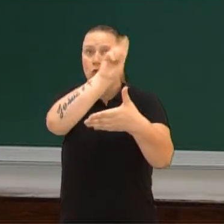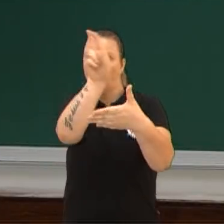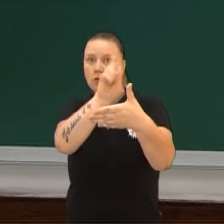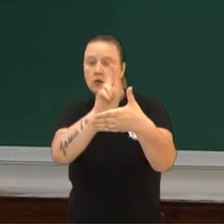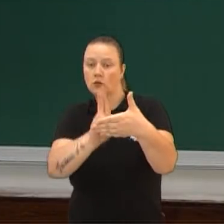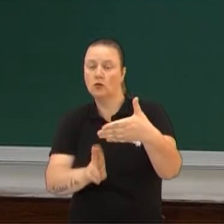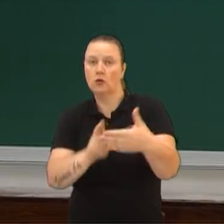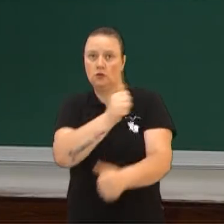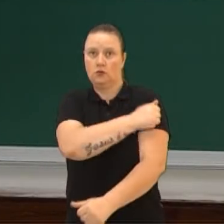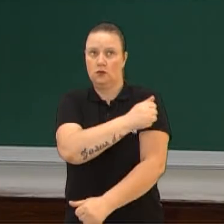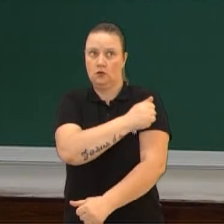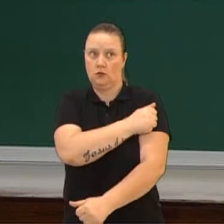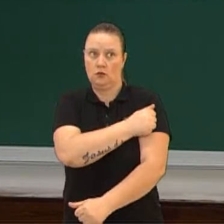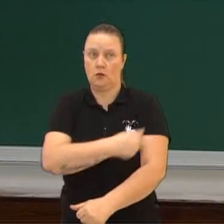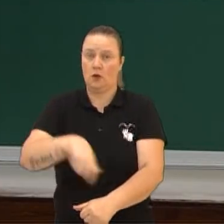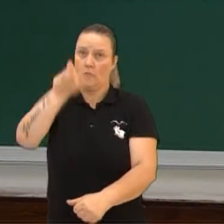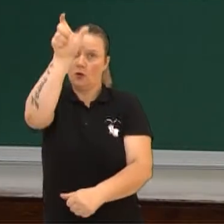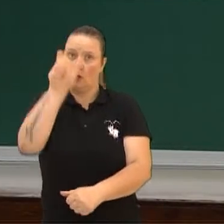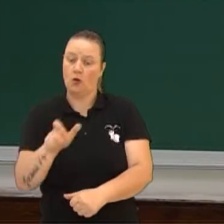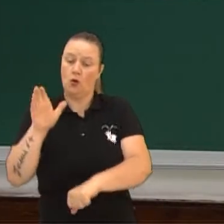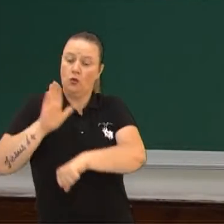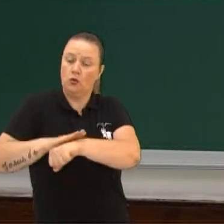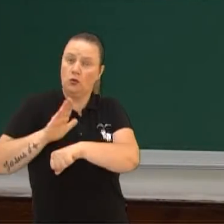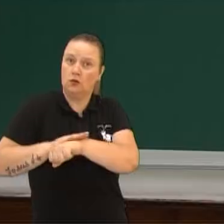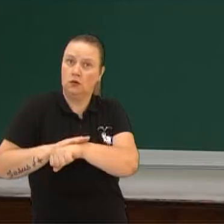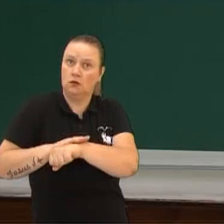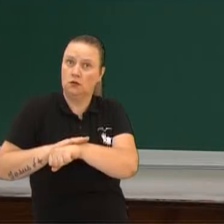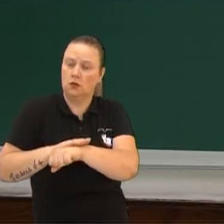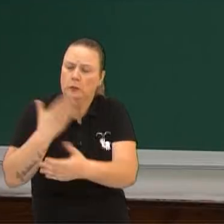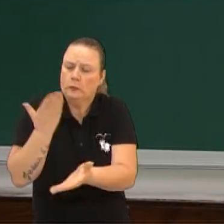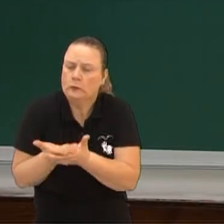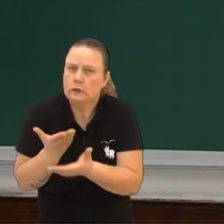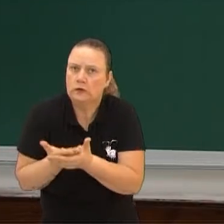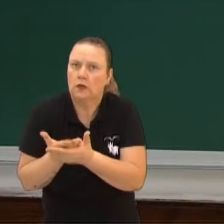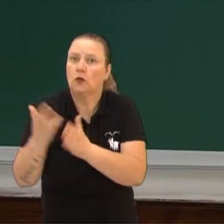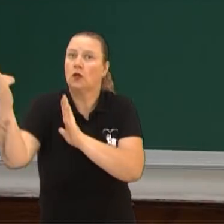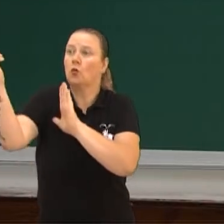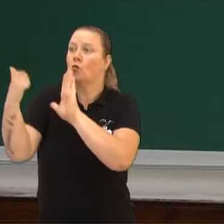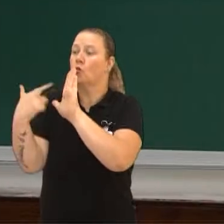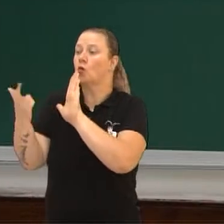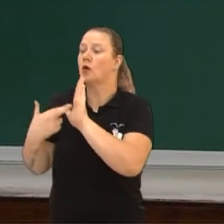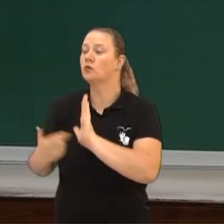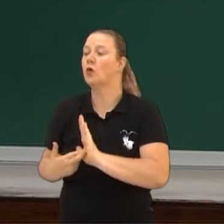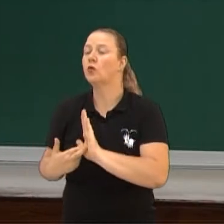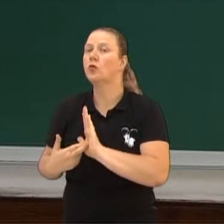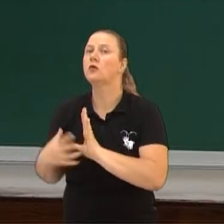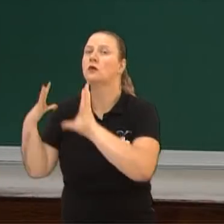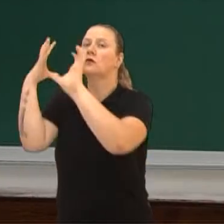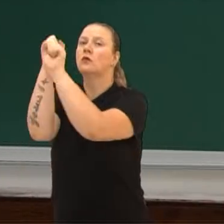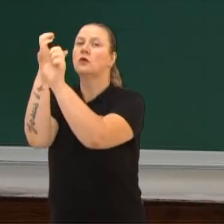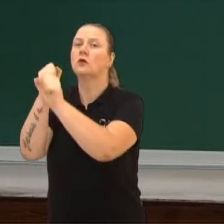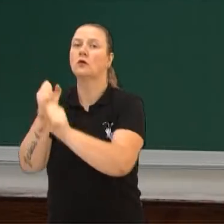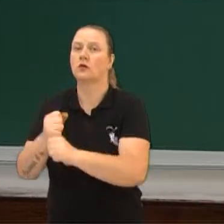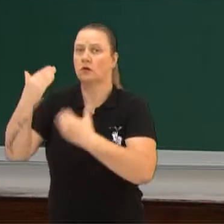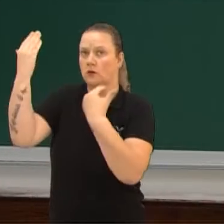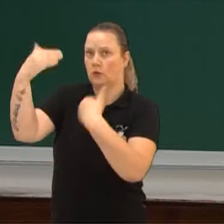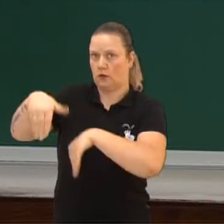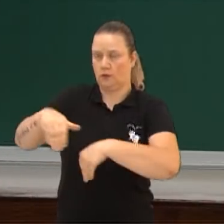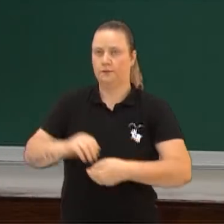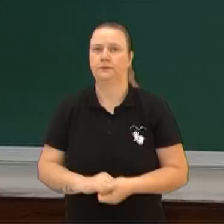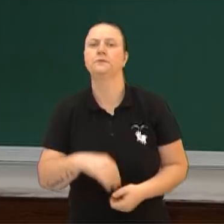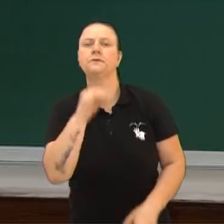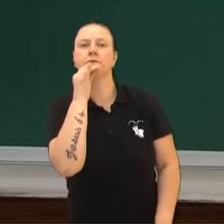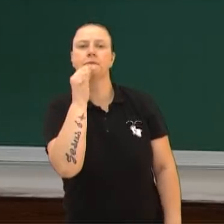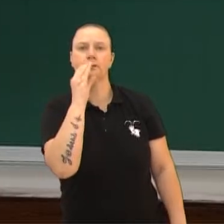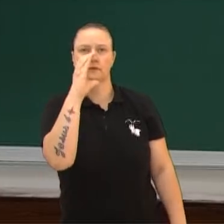estudantes, o tempo gasto estudando e o resultado da prova, tá? Então, com esses dados, por exemplo, a Carolina,